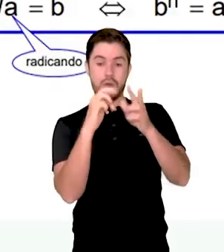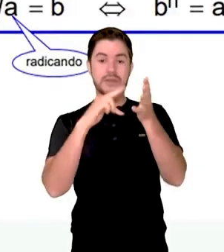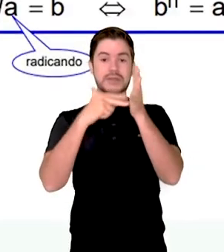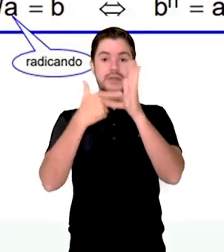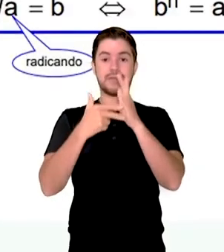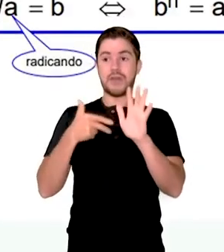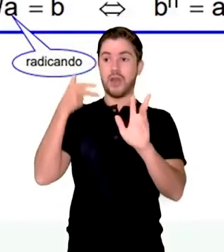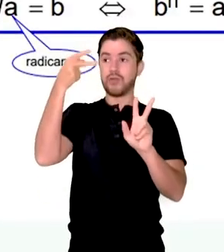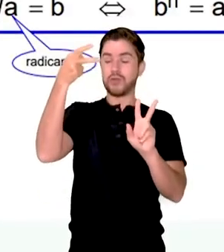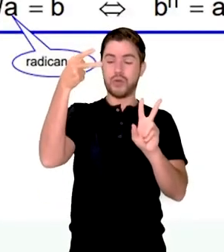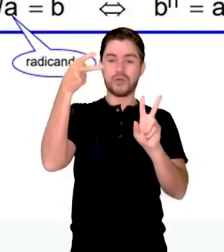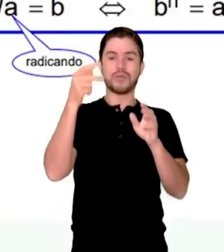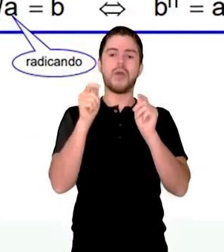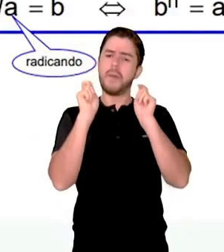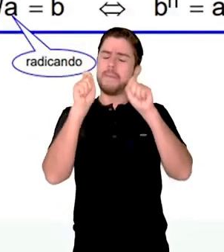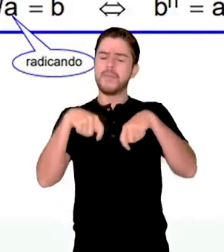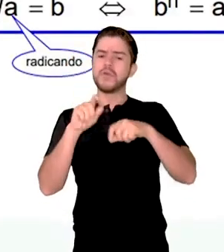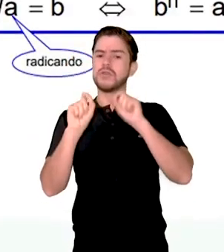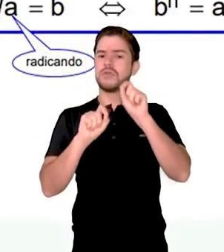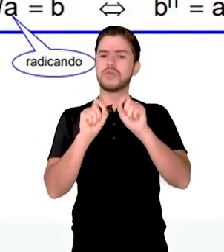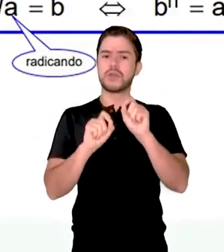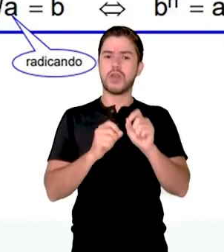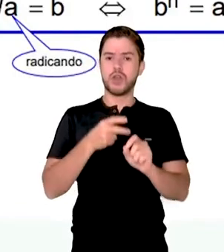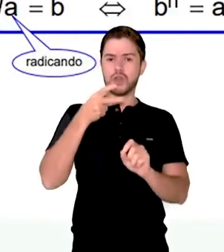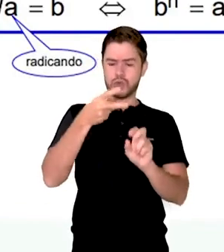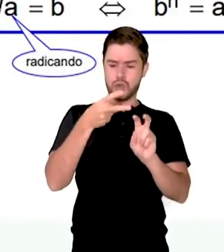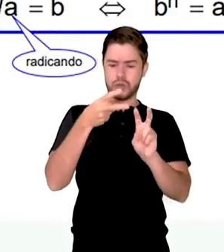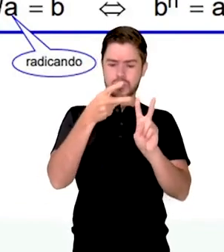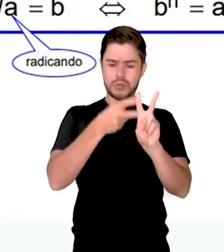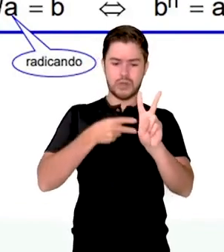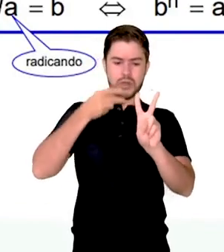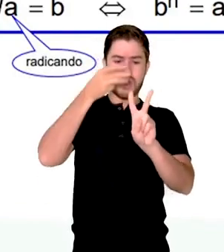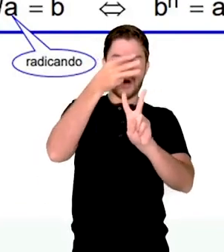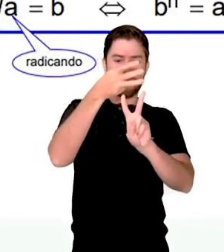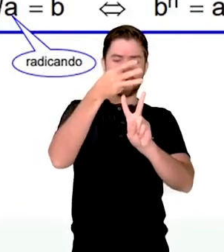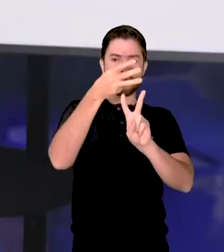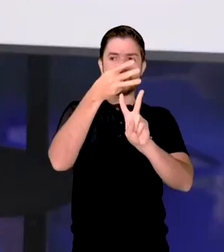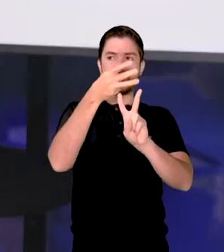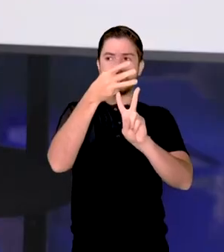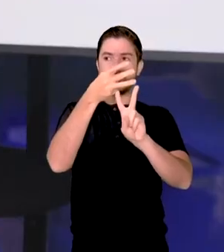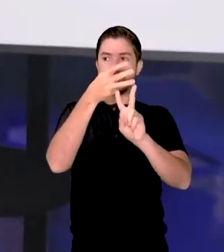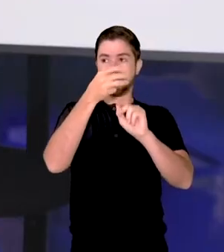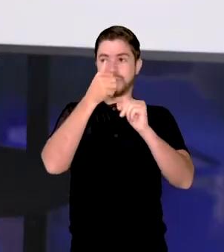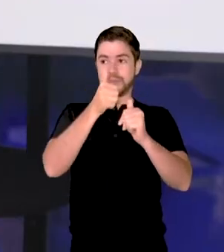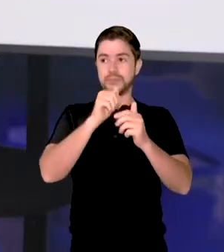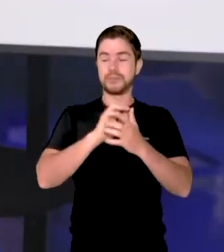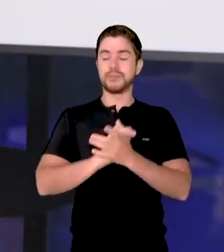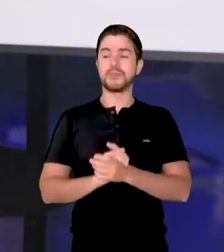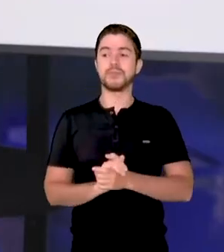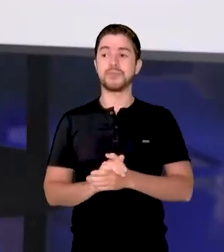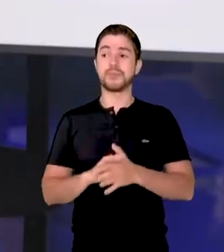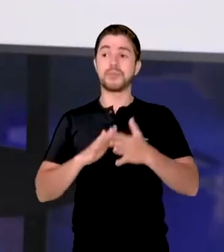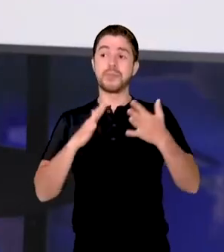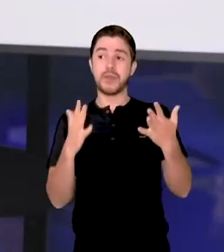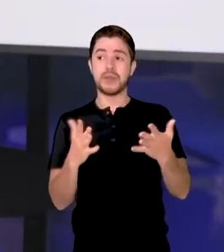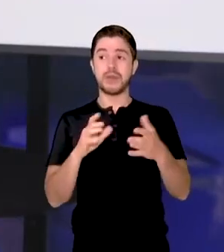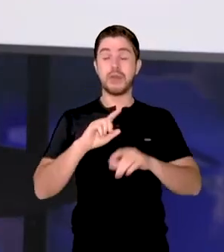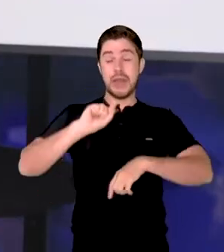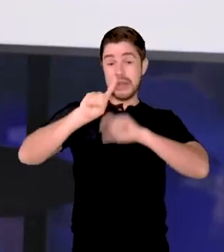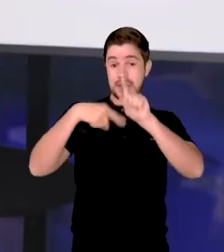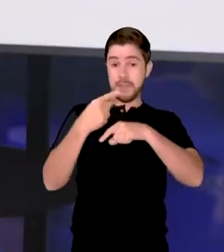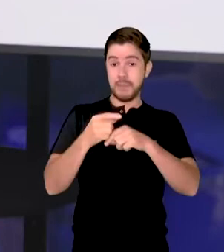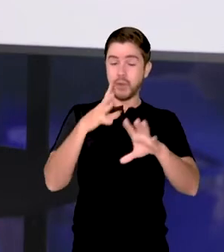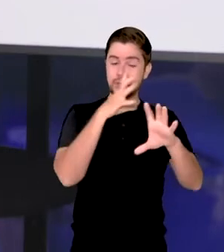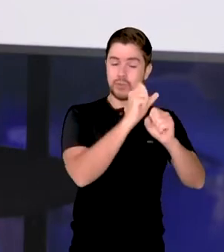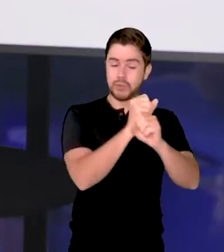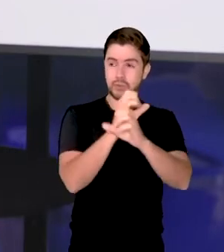então eu posso colocar dois ao cubo raiz cúbica o piso fechado e quando ele calcula essa